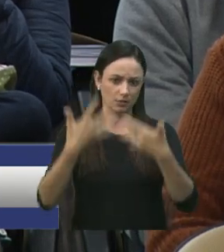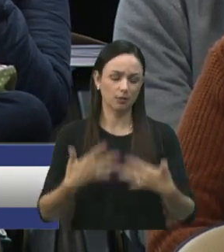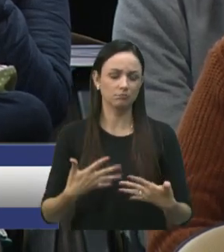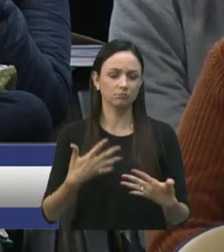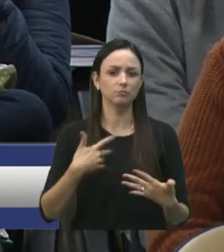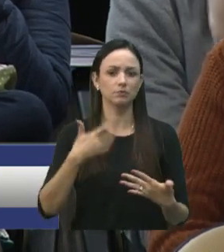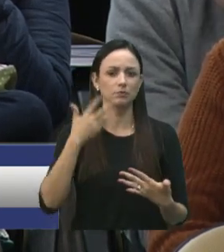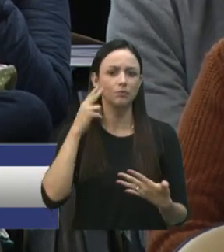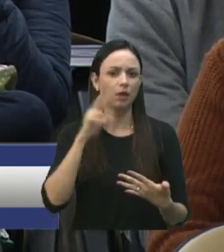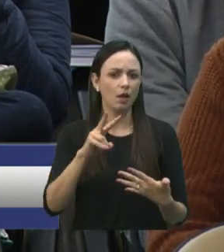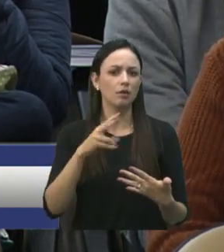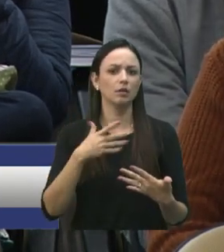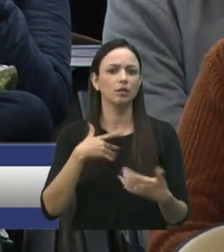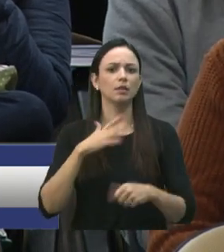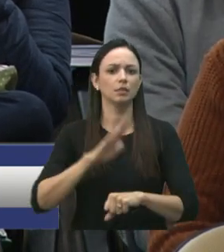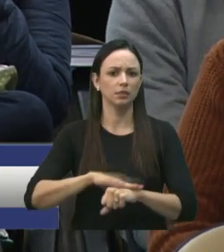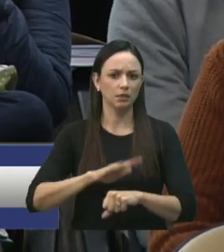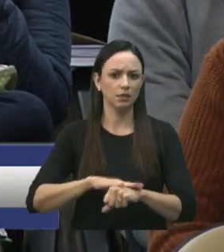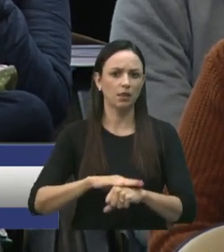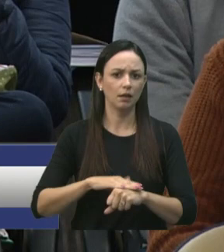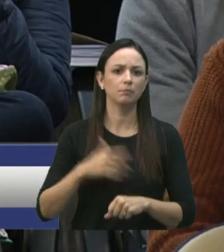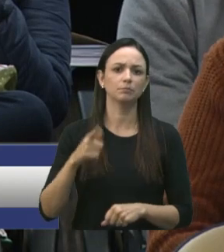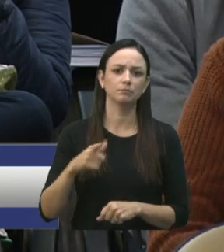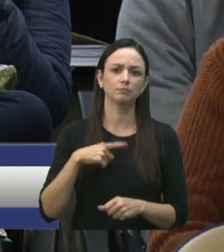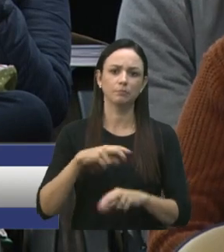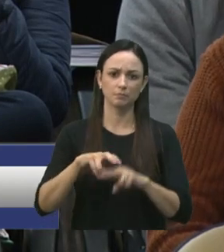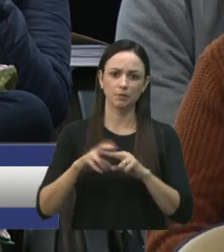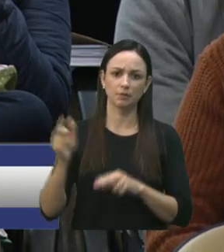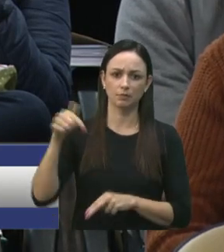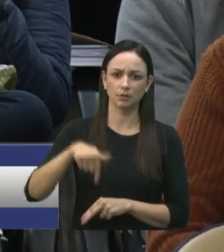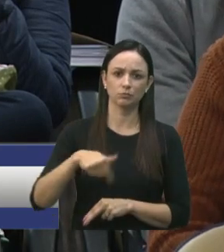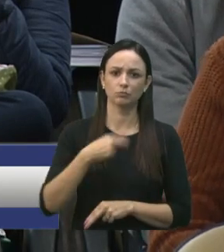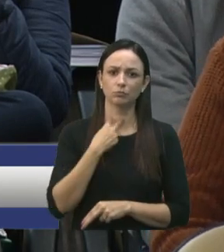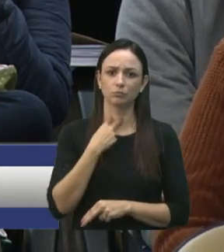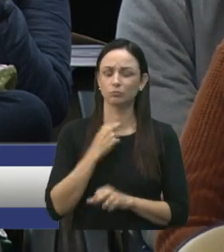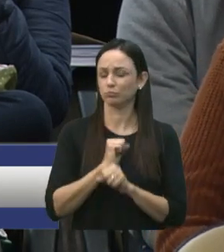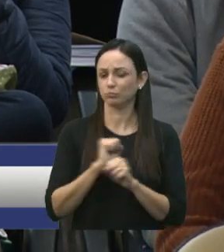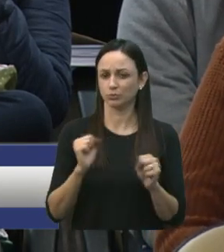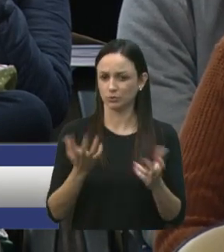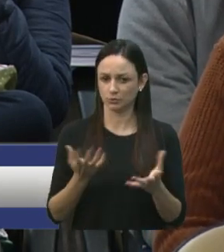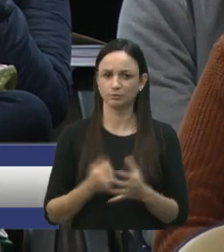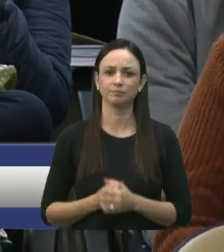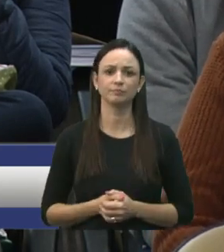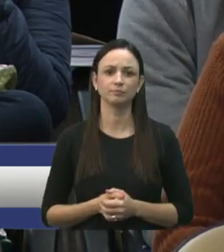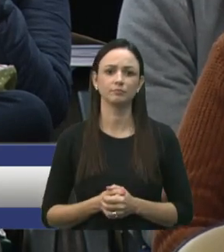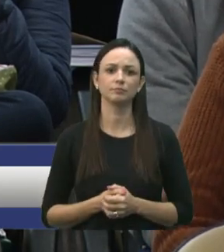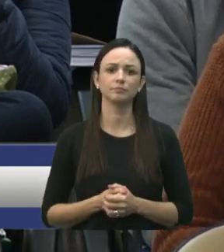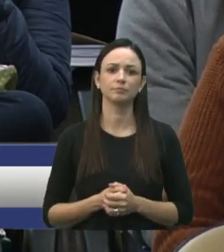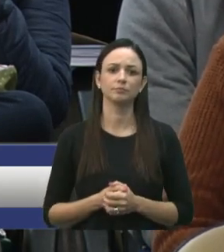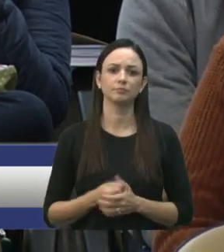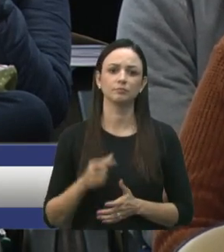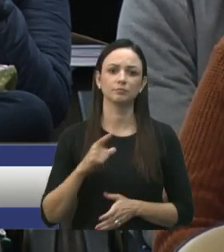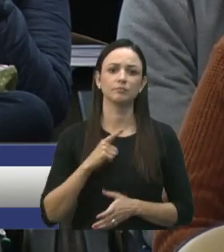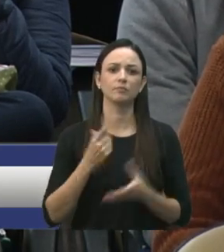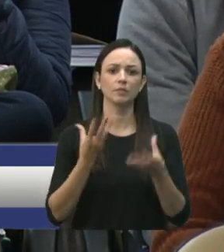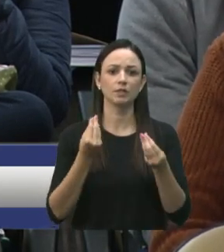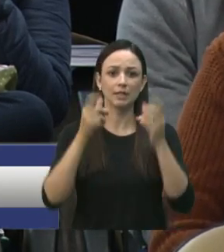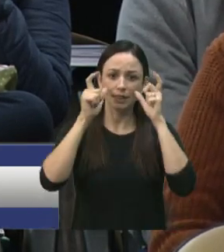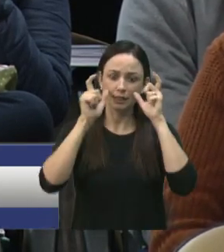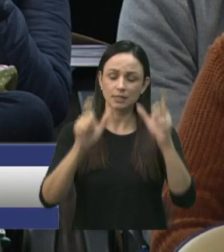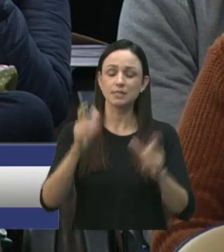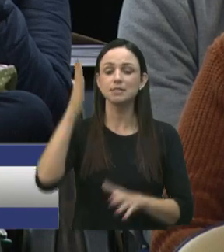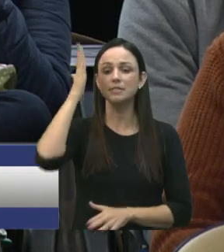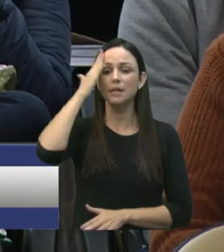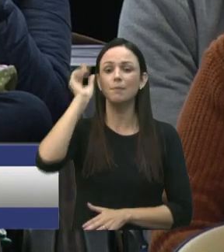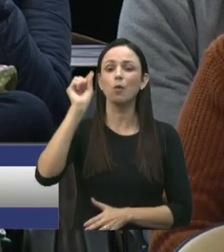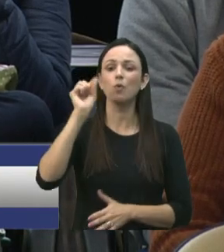de saber, temos tempos, viemos aqui para isso, mas infelizmente não foi possível, né? Então a gente tem bastante interesse em saber o